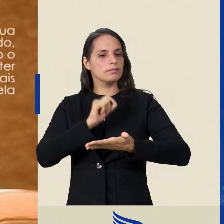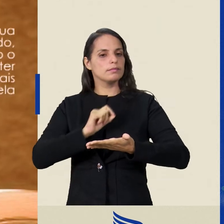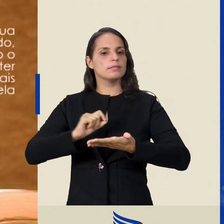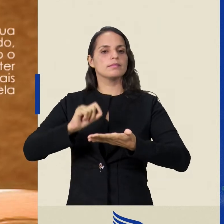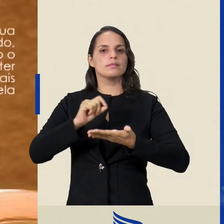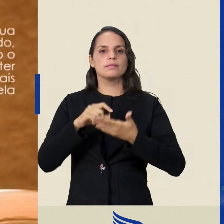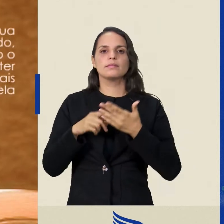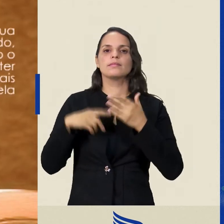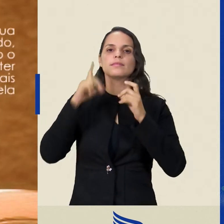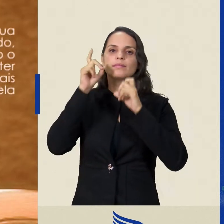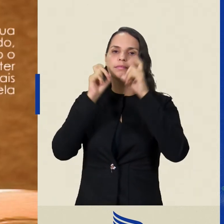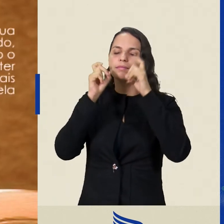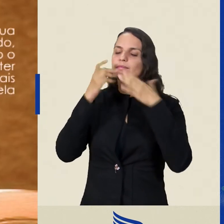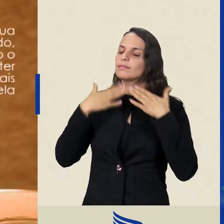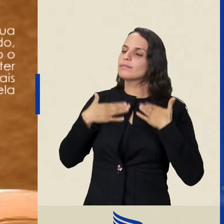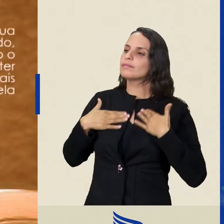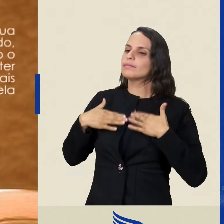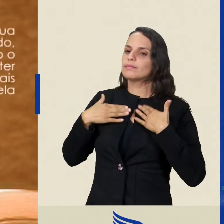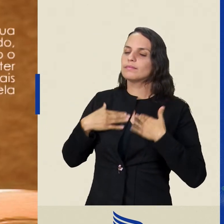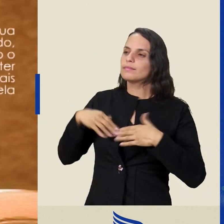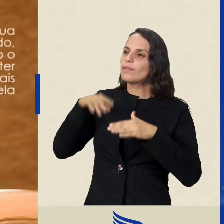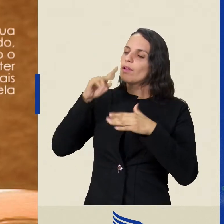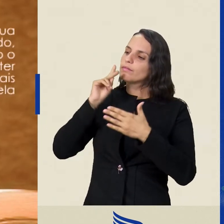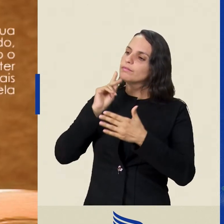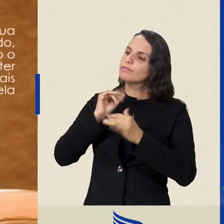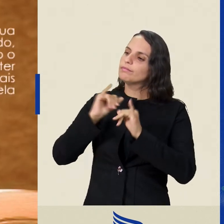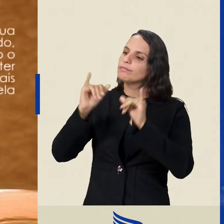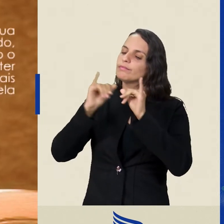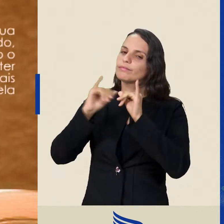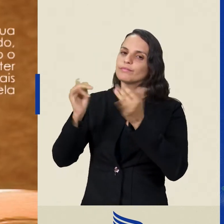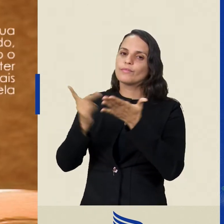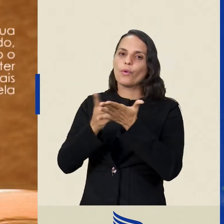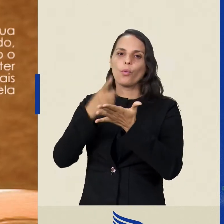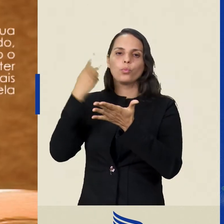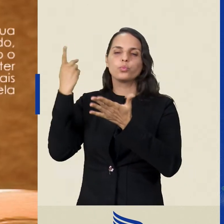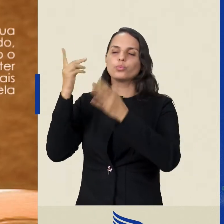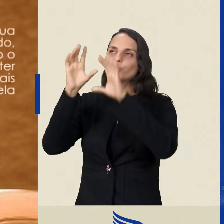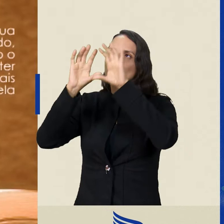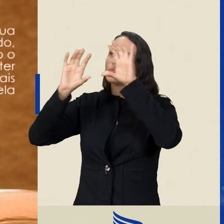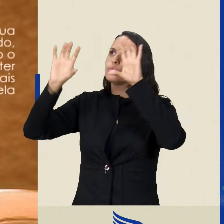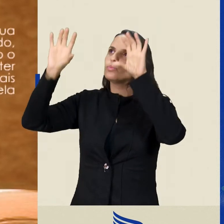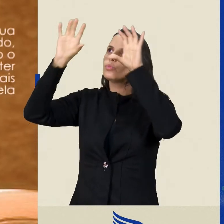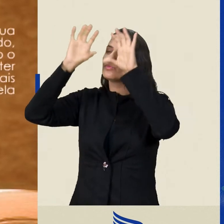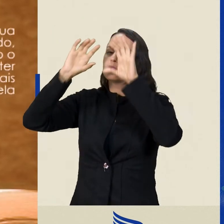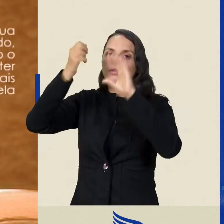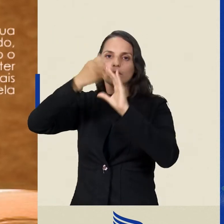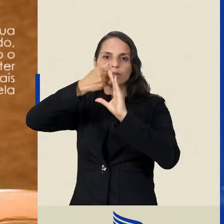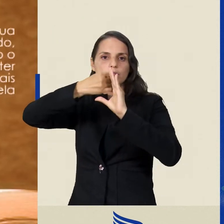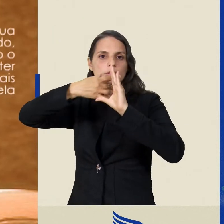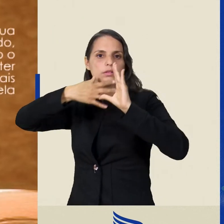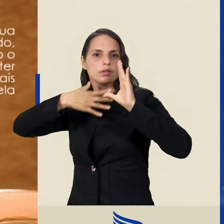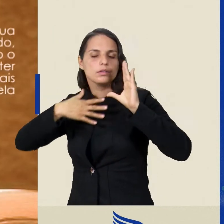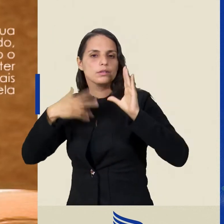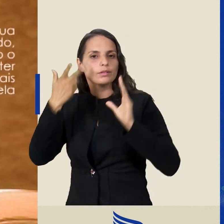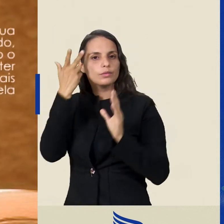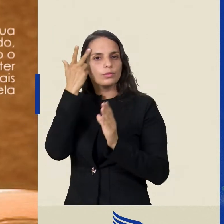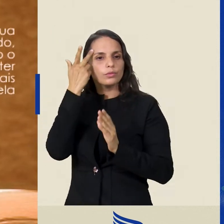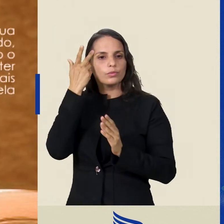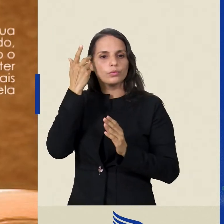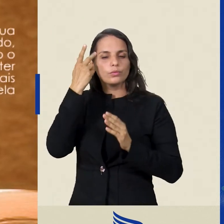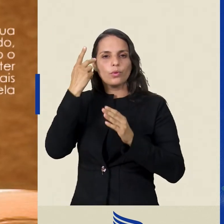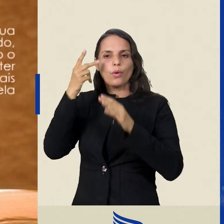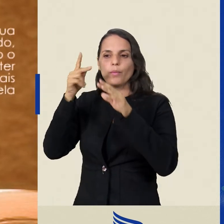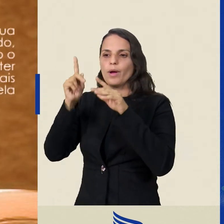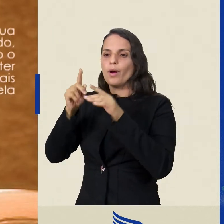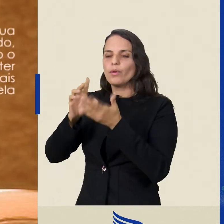em quando, o que viu, enquanto em visão. E o caráter sobrenatural dessas visões se